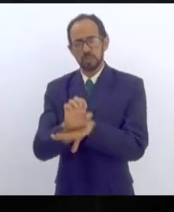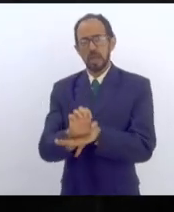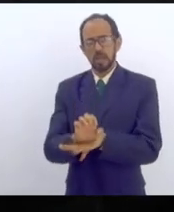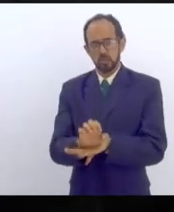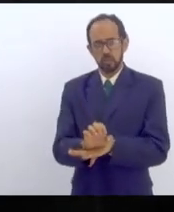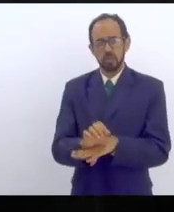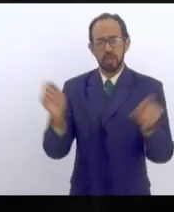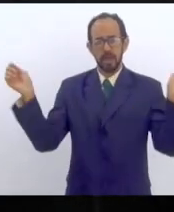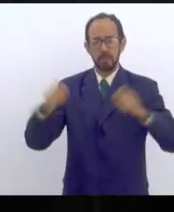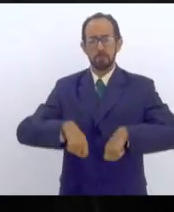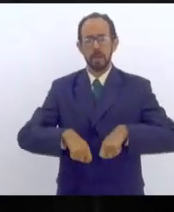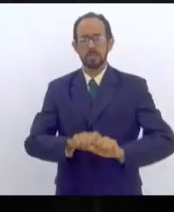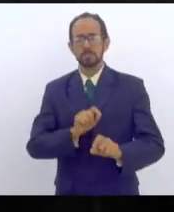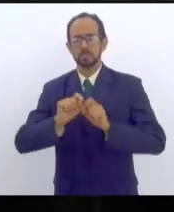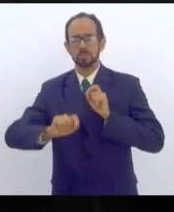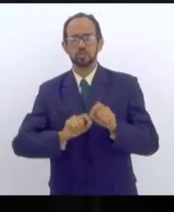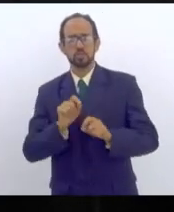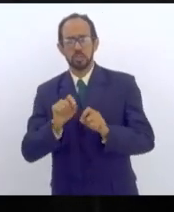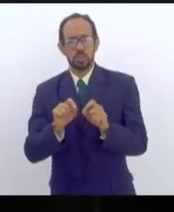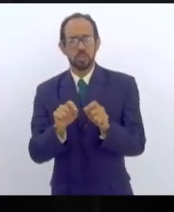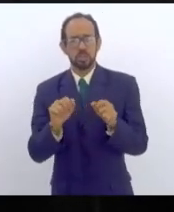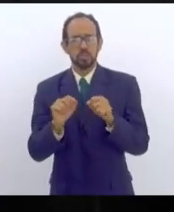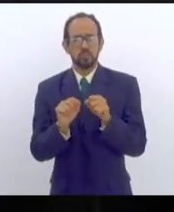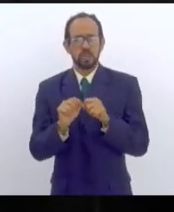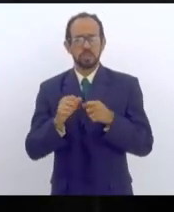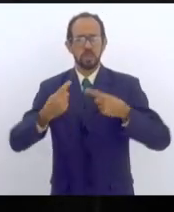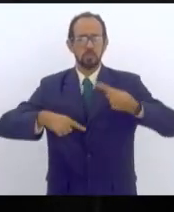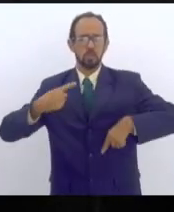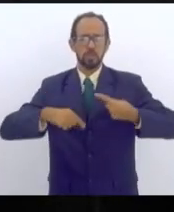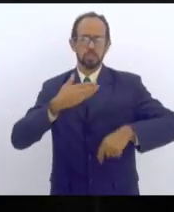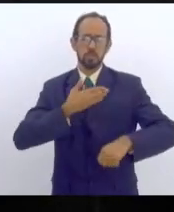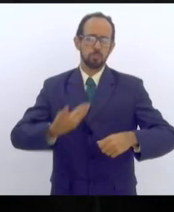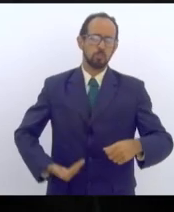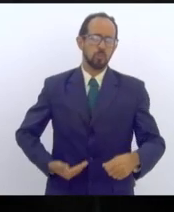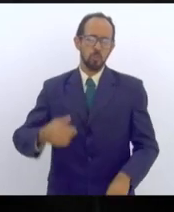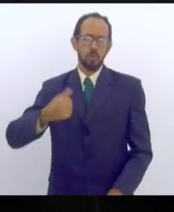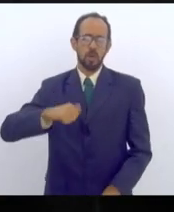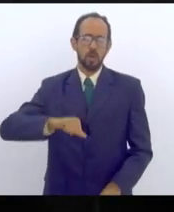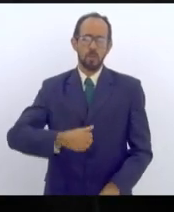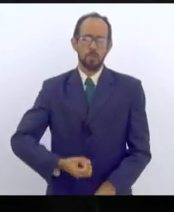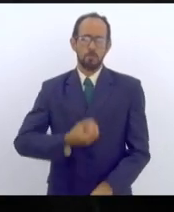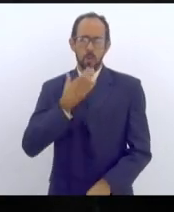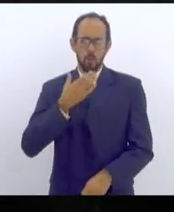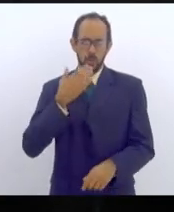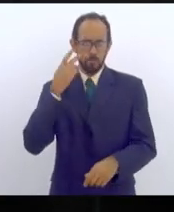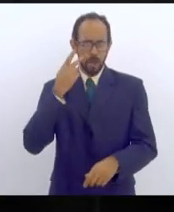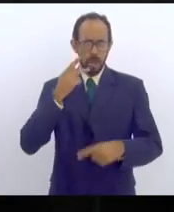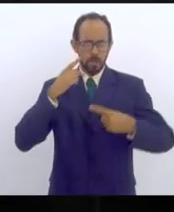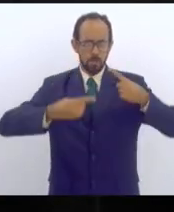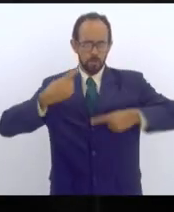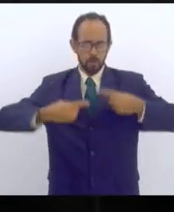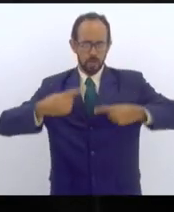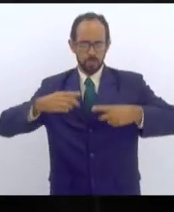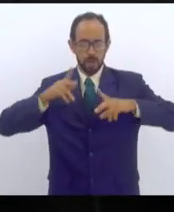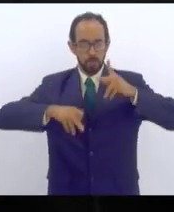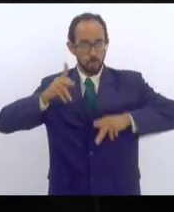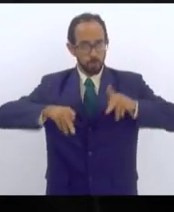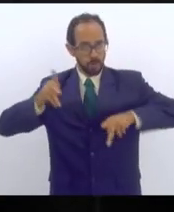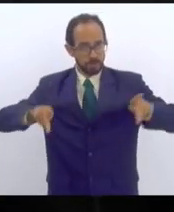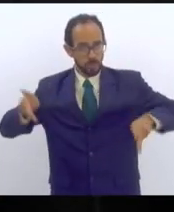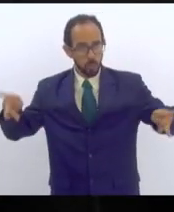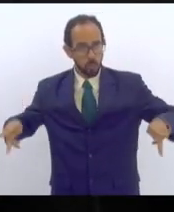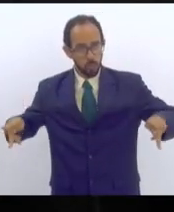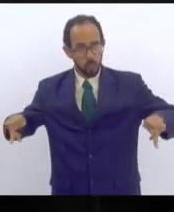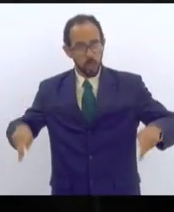ser capaz de levar políticas públicas de qualidade à população. Acredito que,